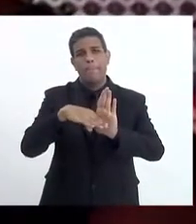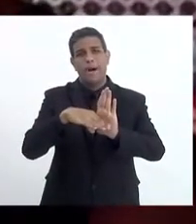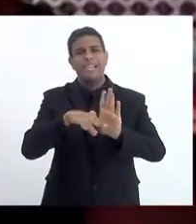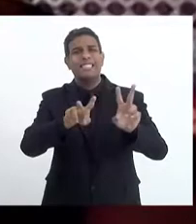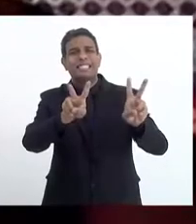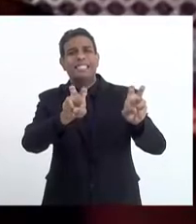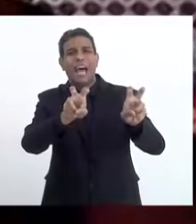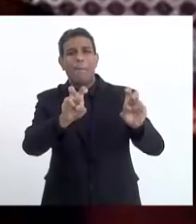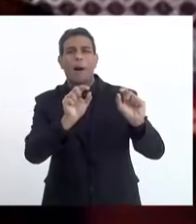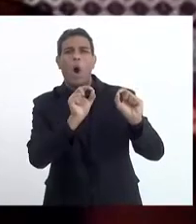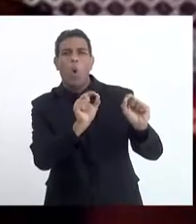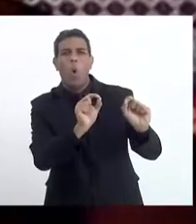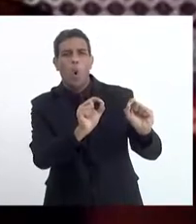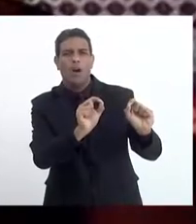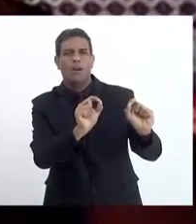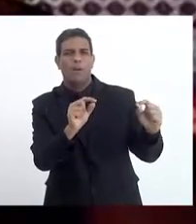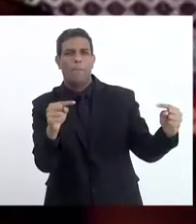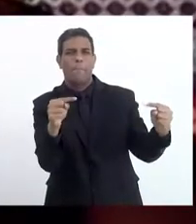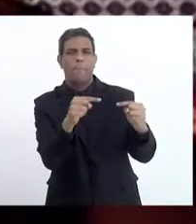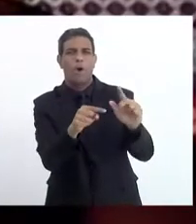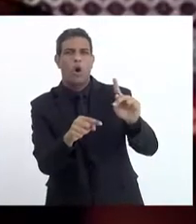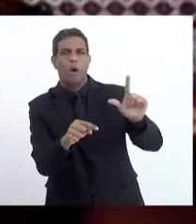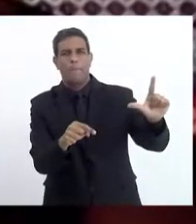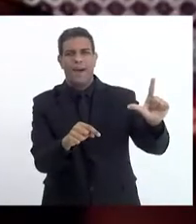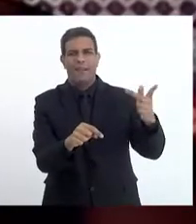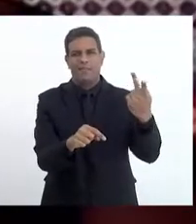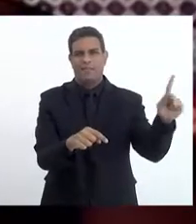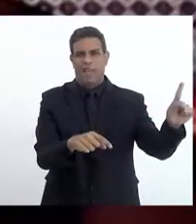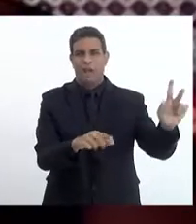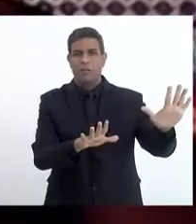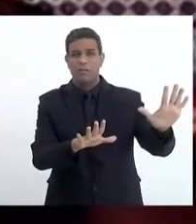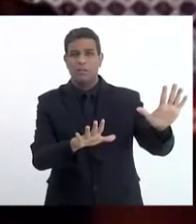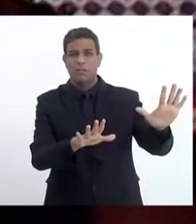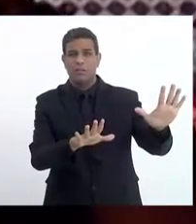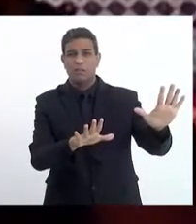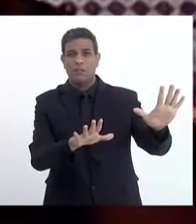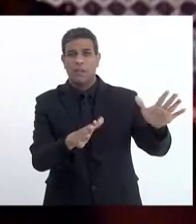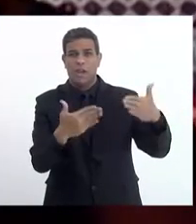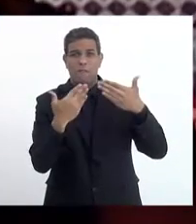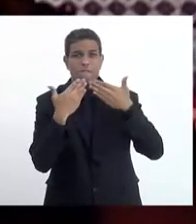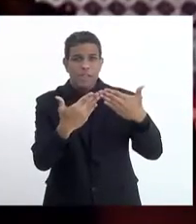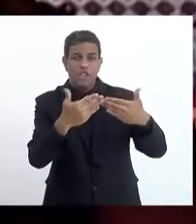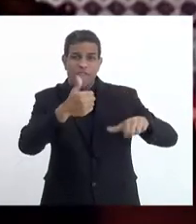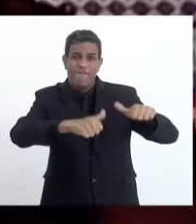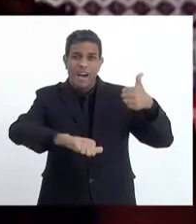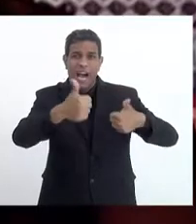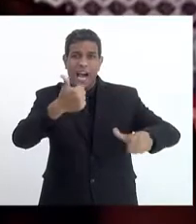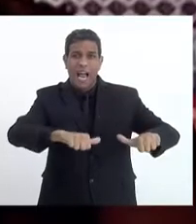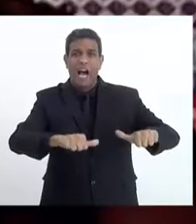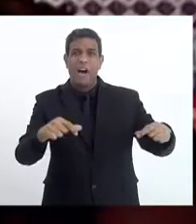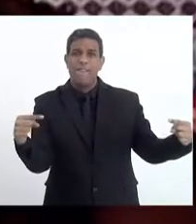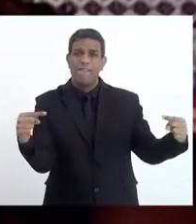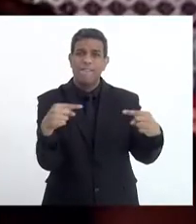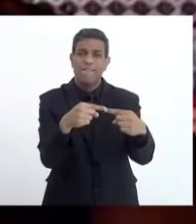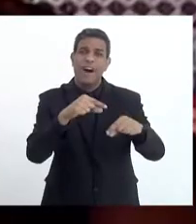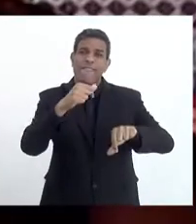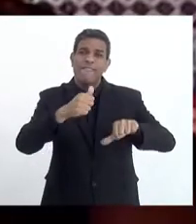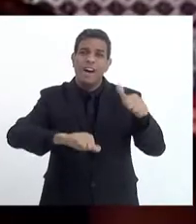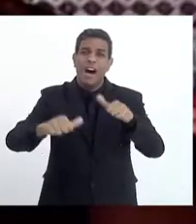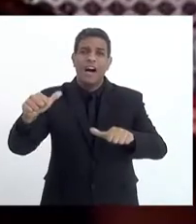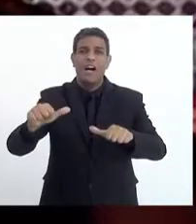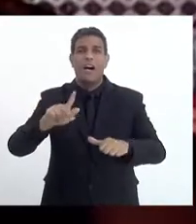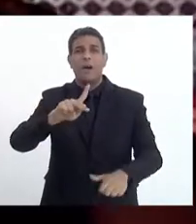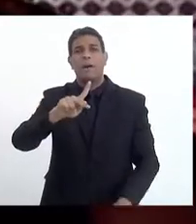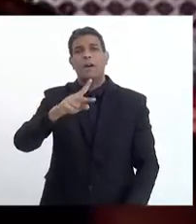tema. Então, Vossa Excelência, agora que pediu vista, quiser também fazer uma avaliação do